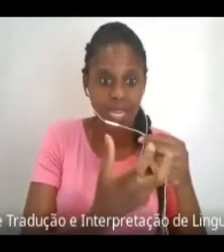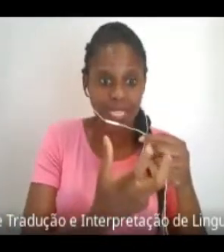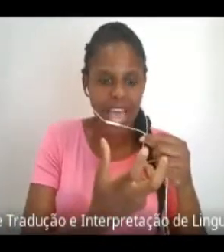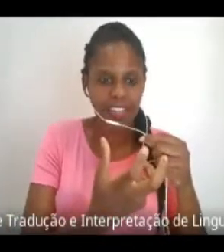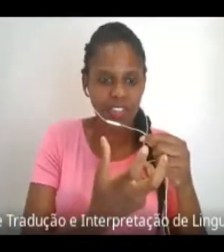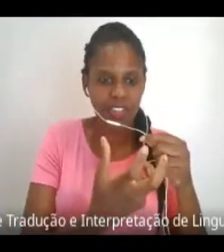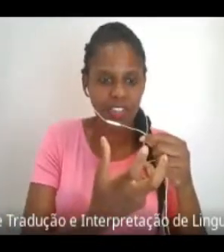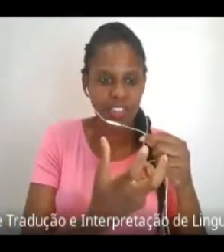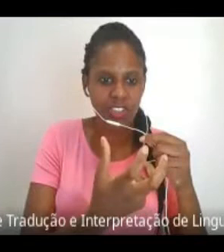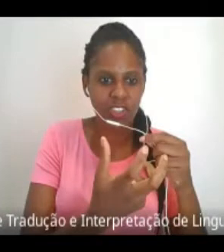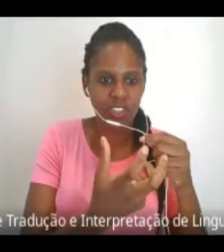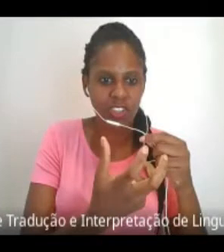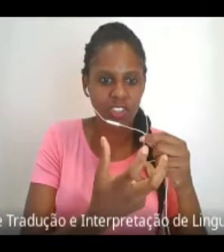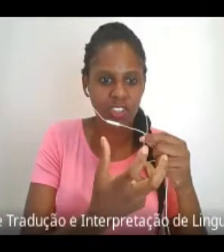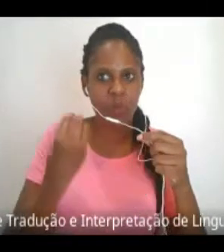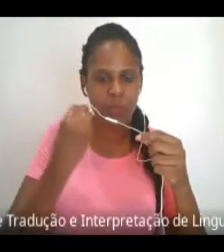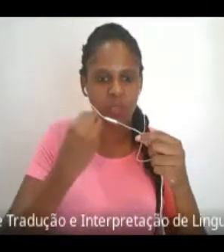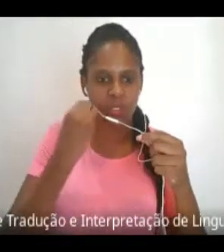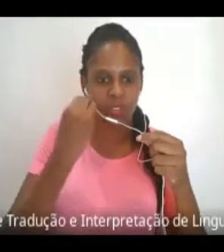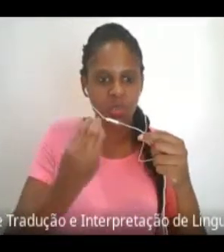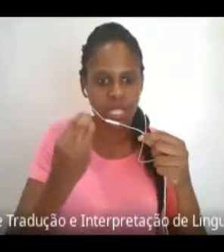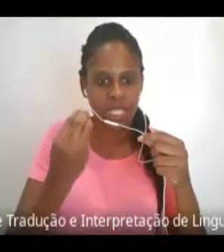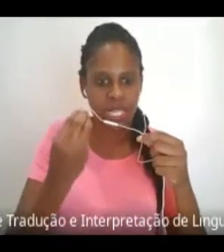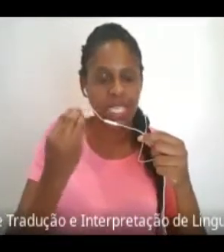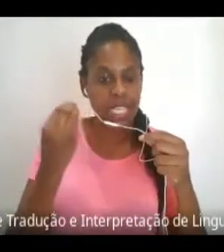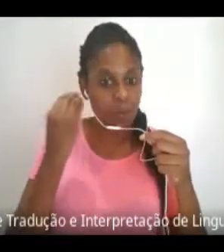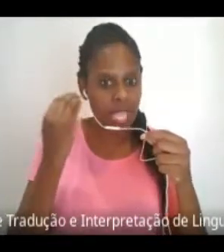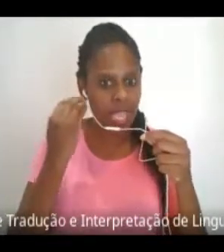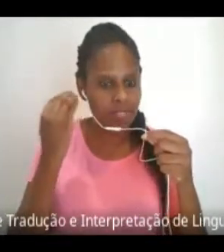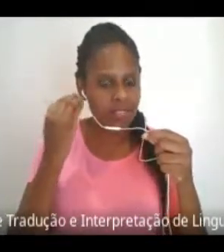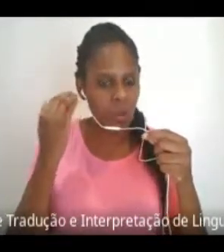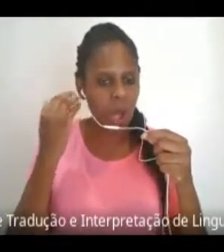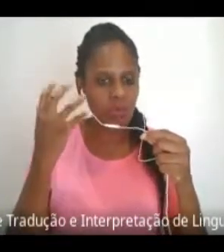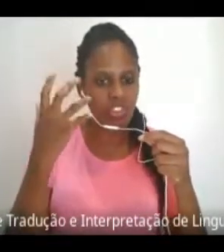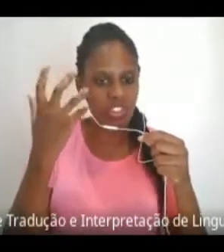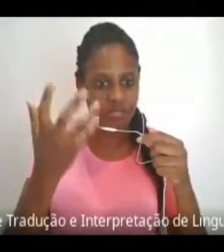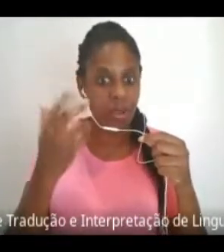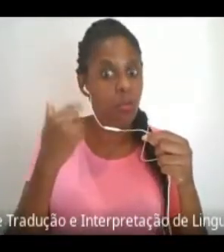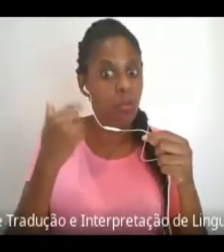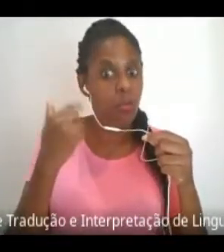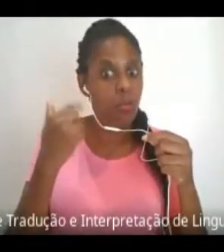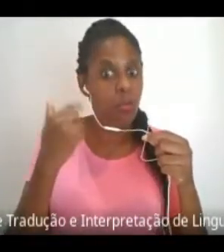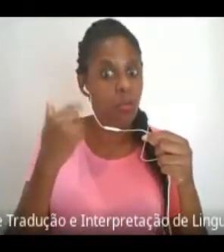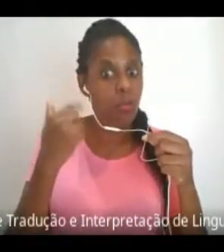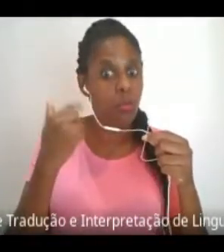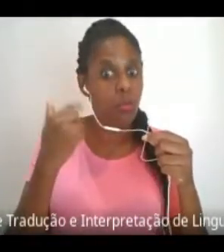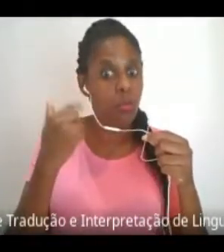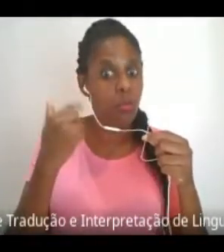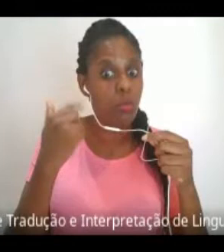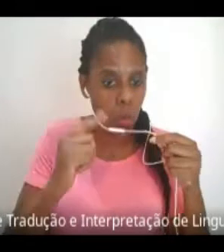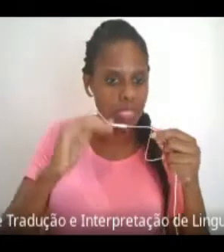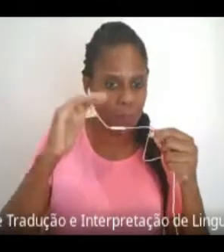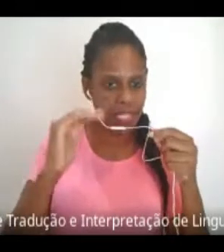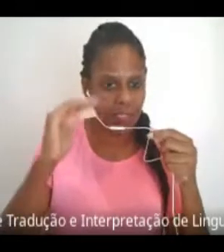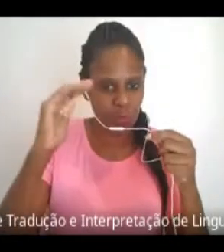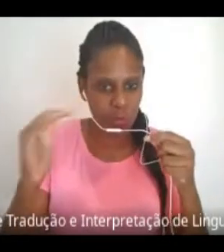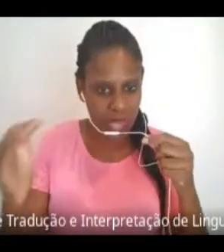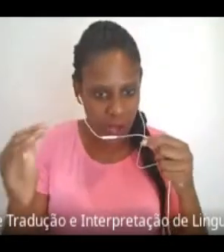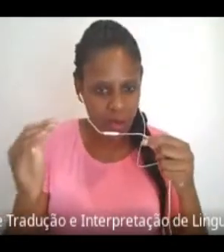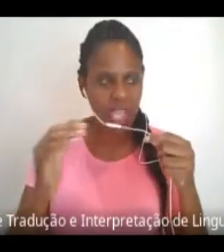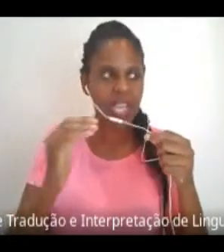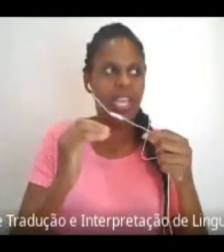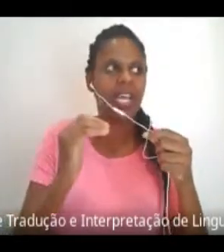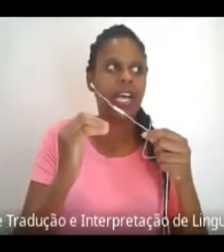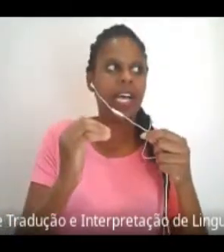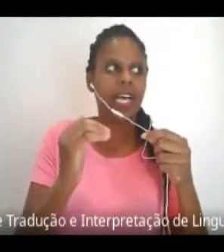dessa visualidade, que sendo uma pessoa surda, que não tem a questão auditiva muitas vezes,